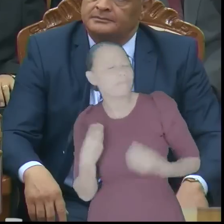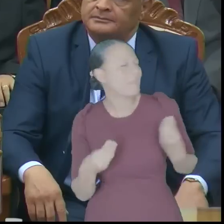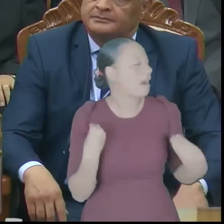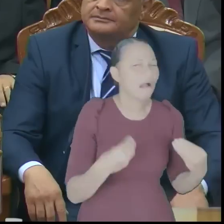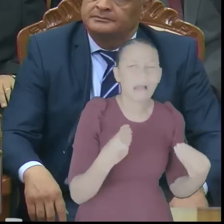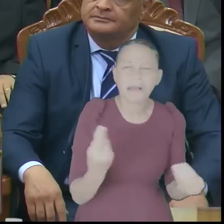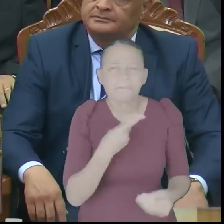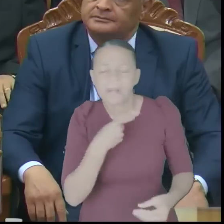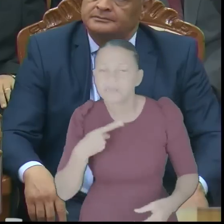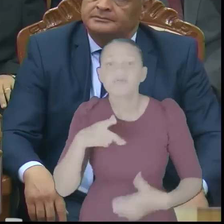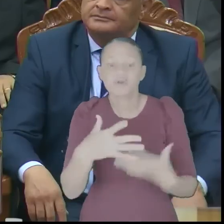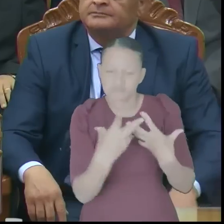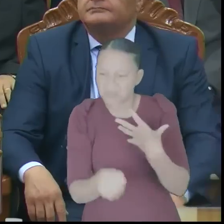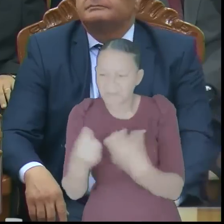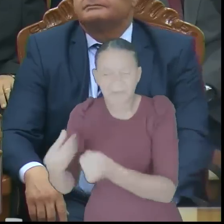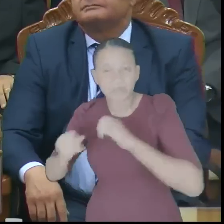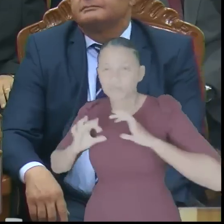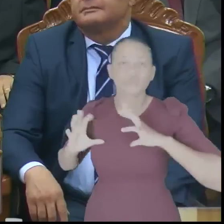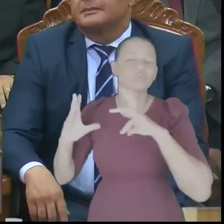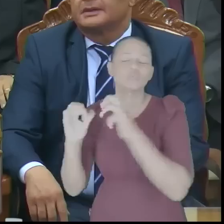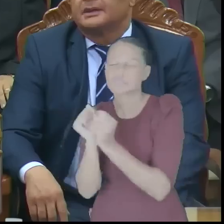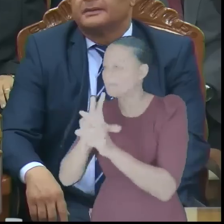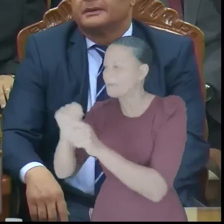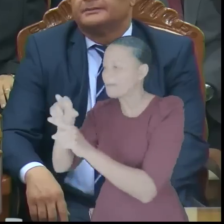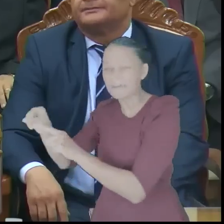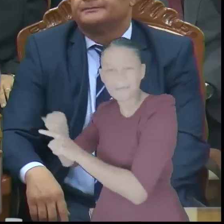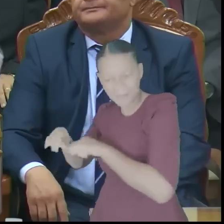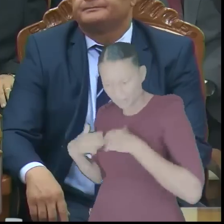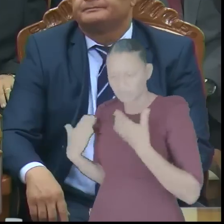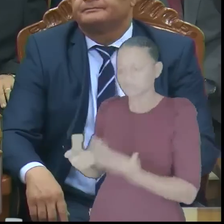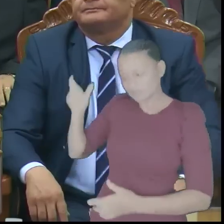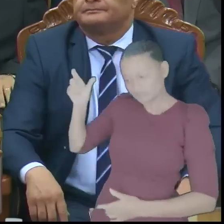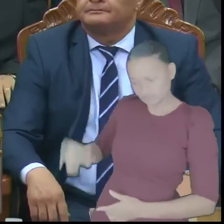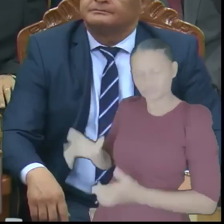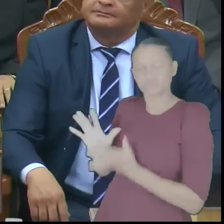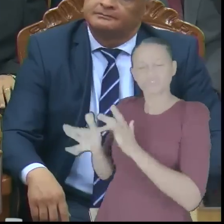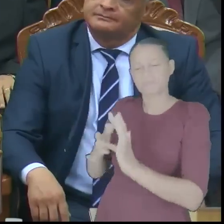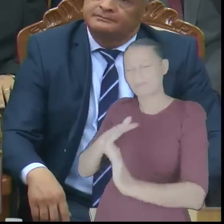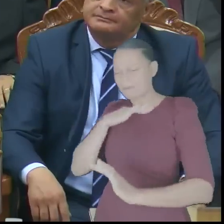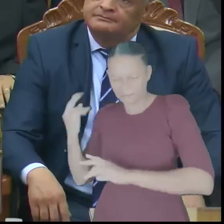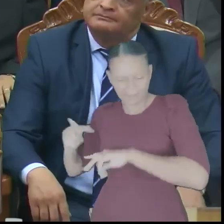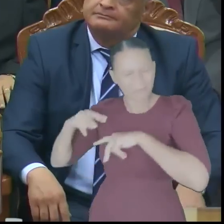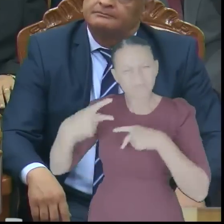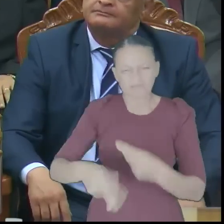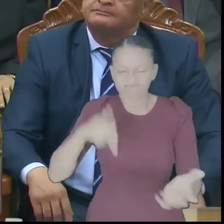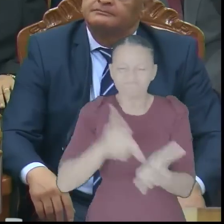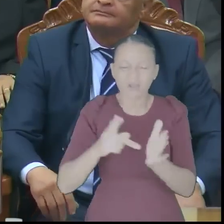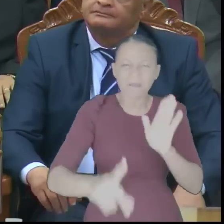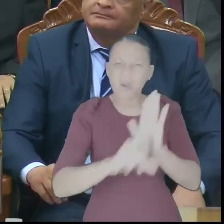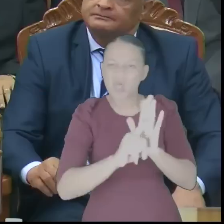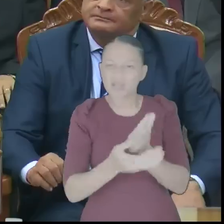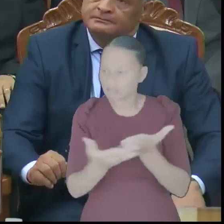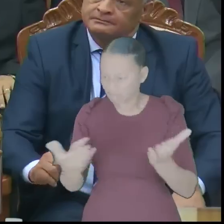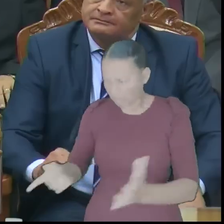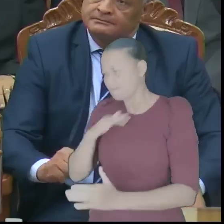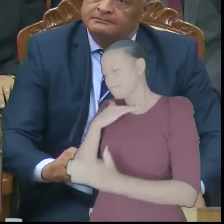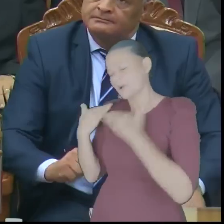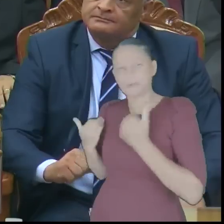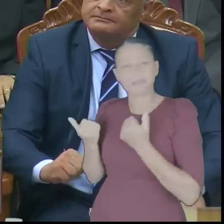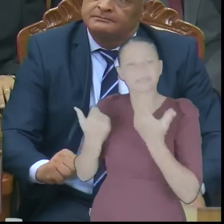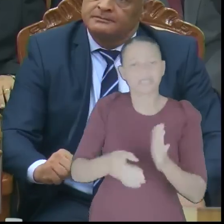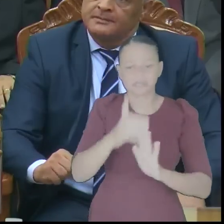você tomar posse de tudo que ele conquistou. O testador morreu para você ser herdeiro legal. Ele morre para te dar direito